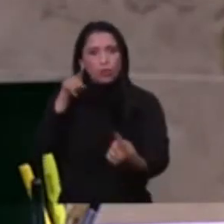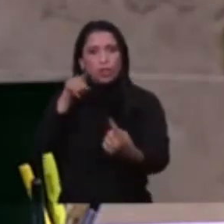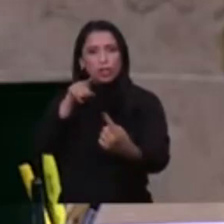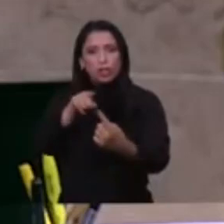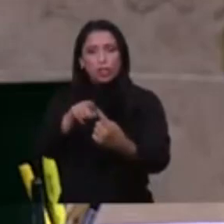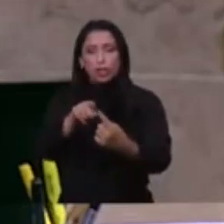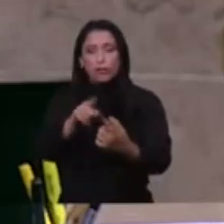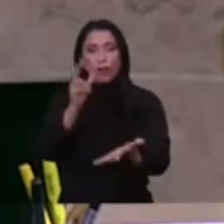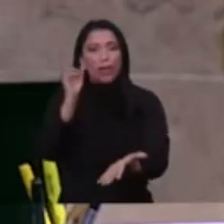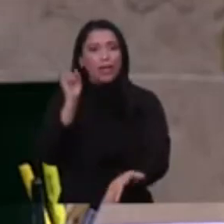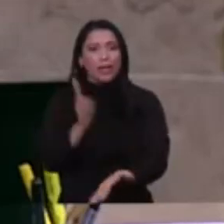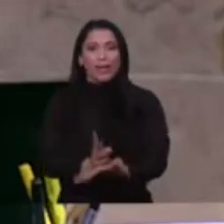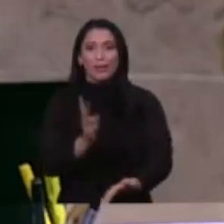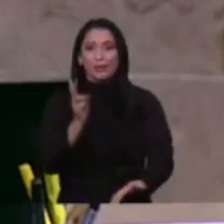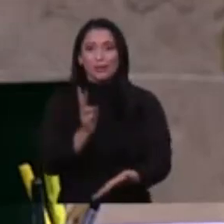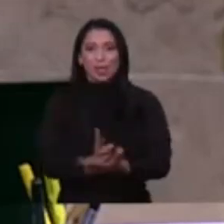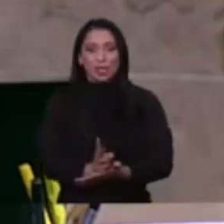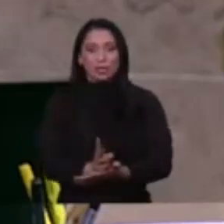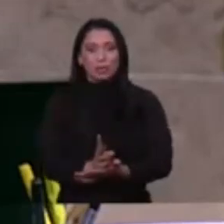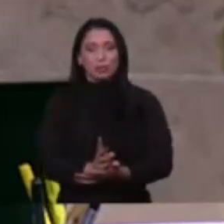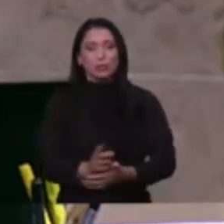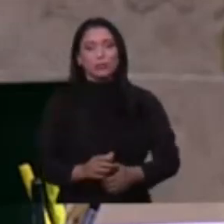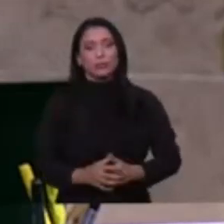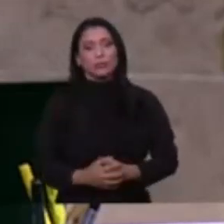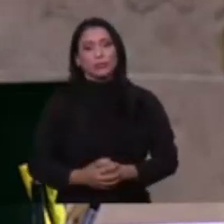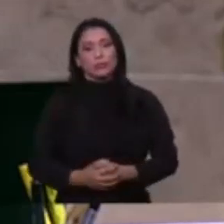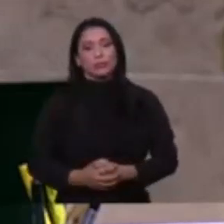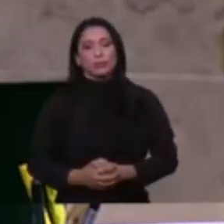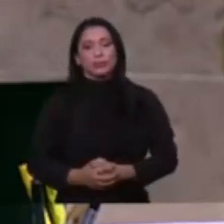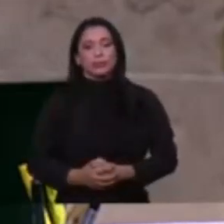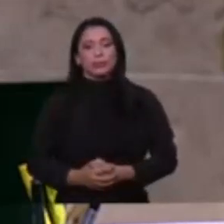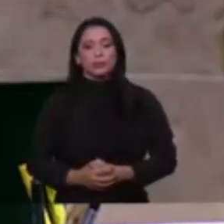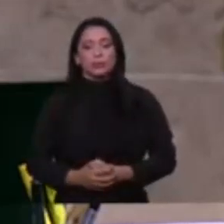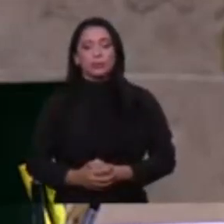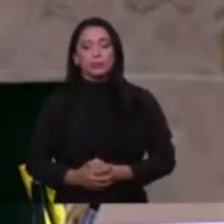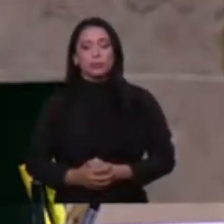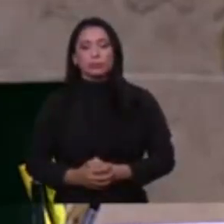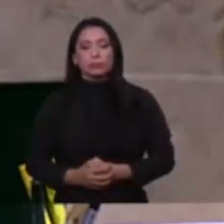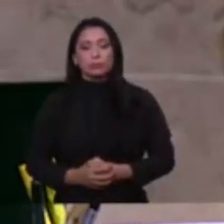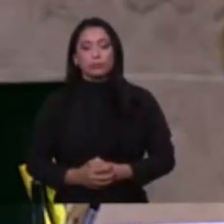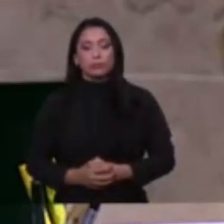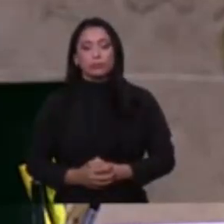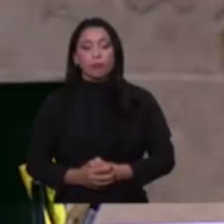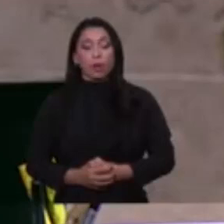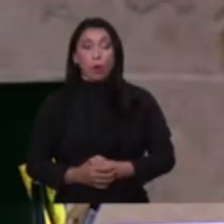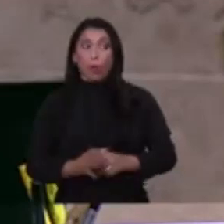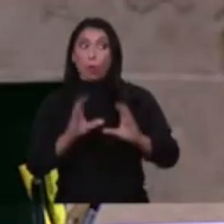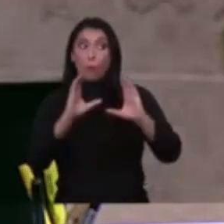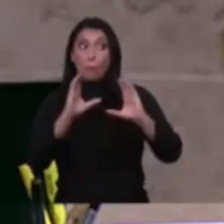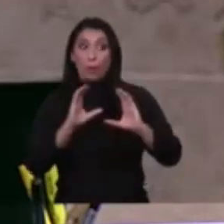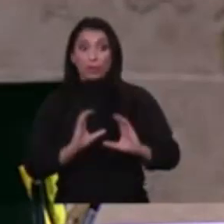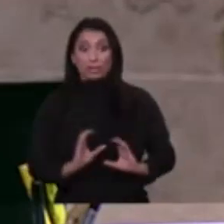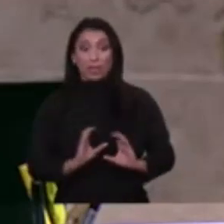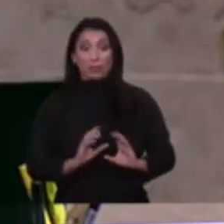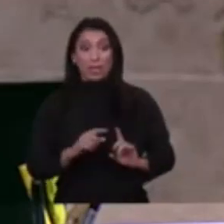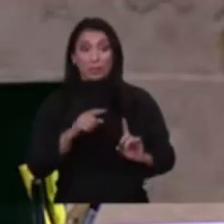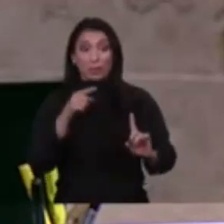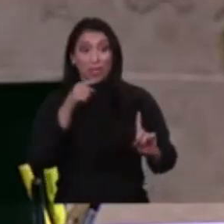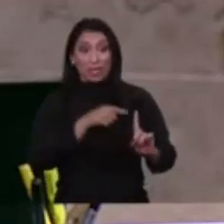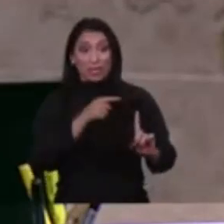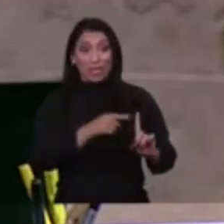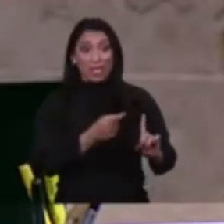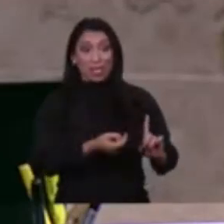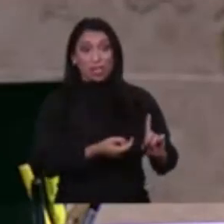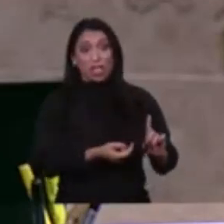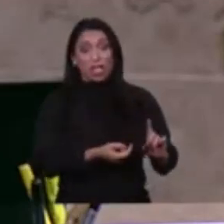comum e representável. Outro sim, seu comportamento de estimular ação golpista